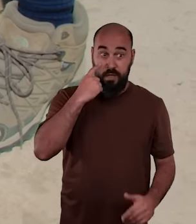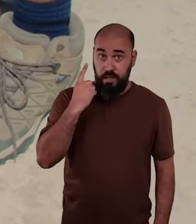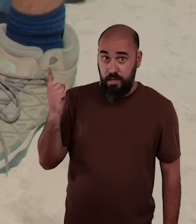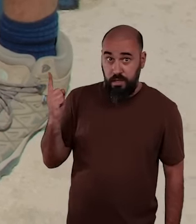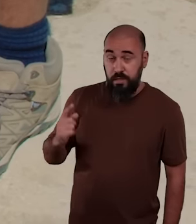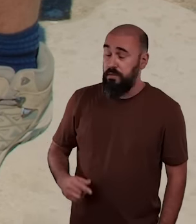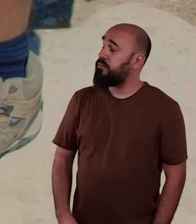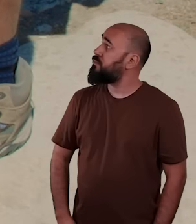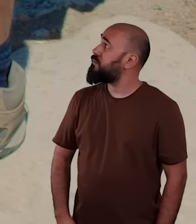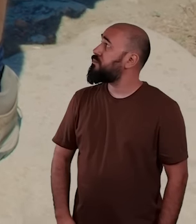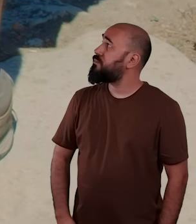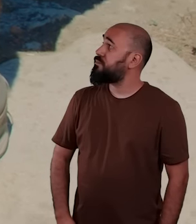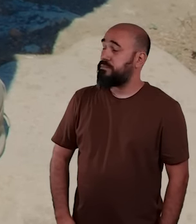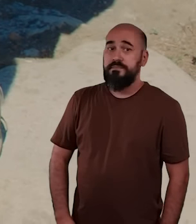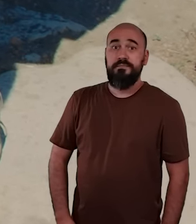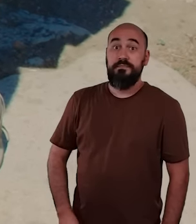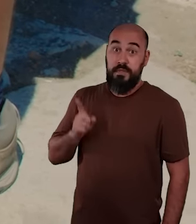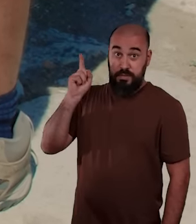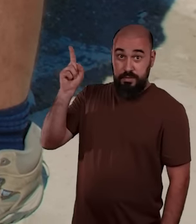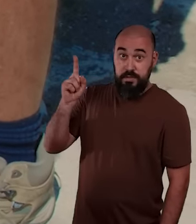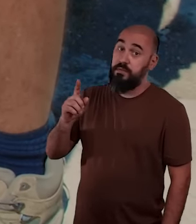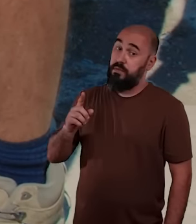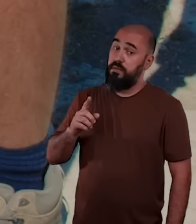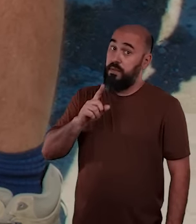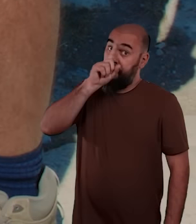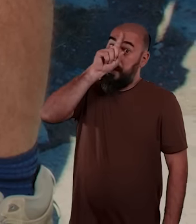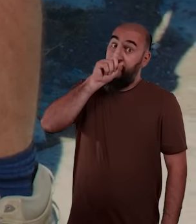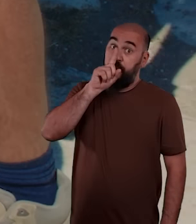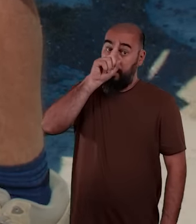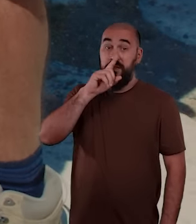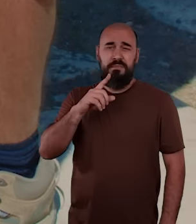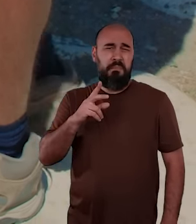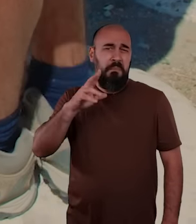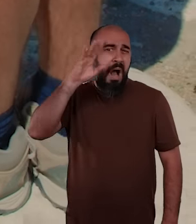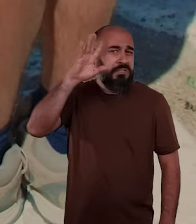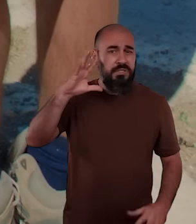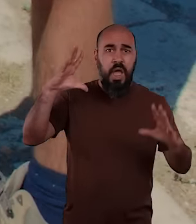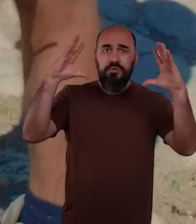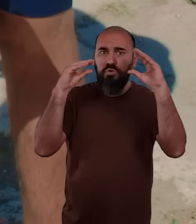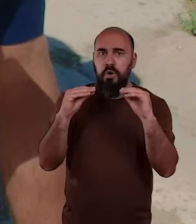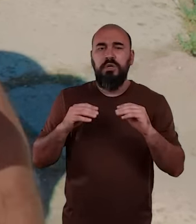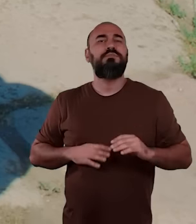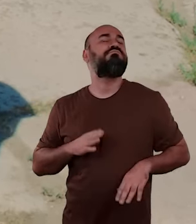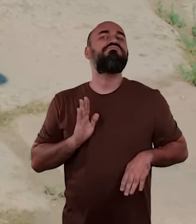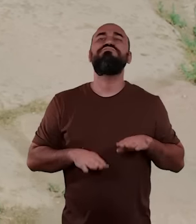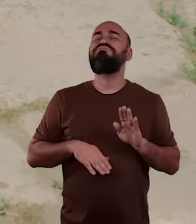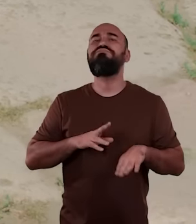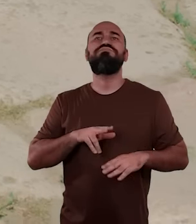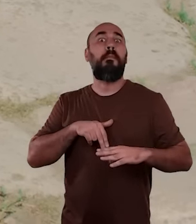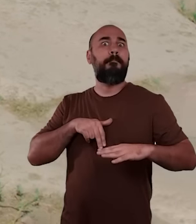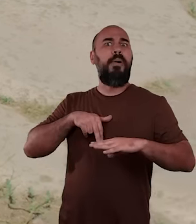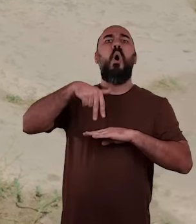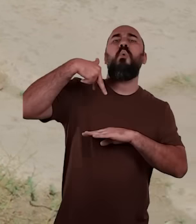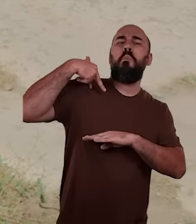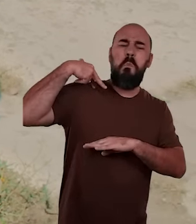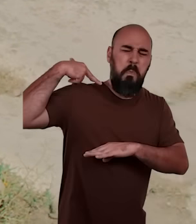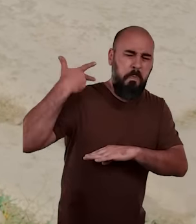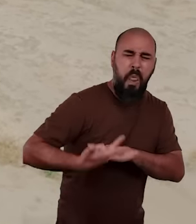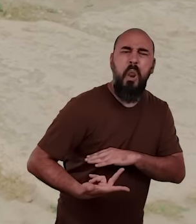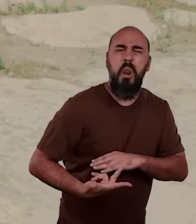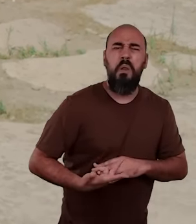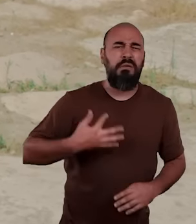sobressaltada. Imagine que uma pedra dessa era um perigo. De noite, alguém inadvertidamente podia passar aqui, tropeçar e